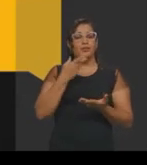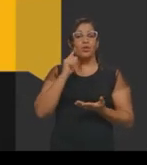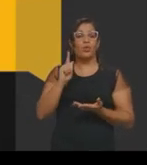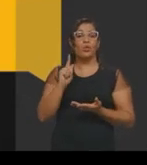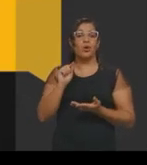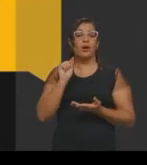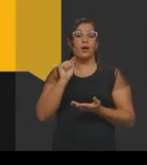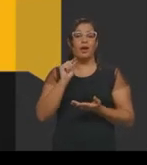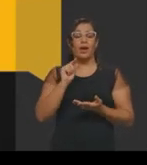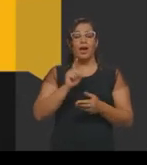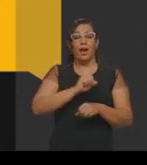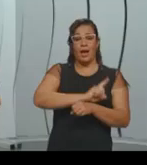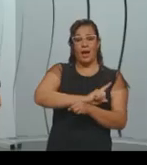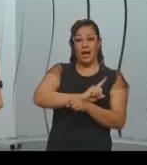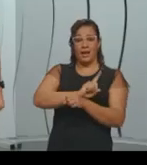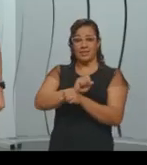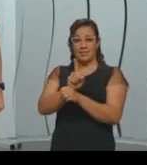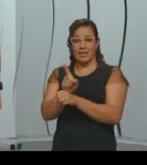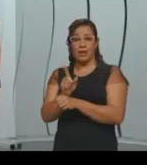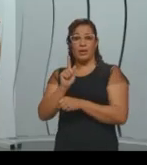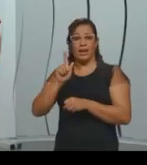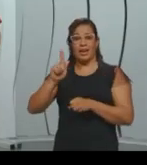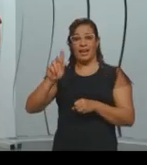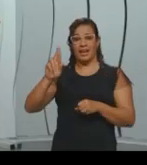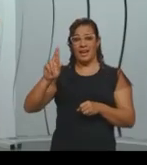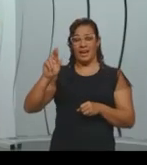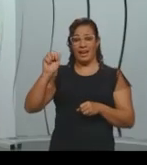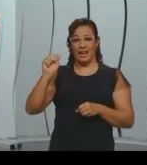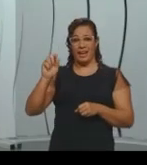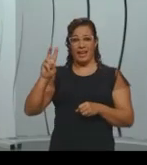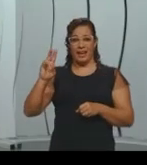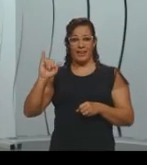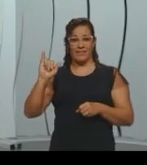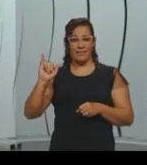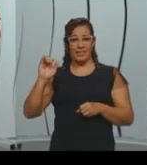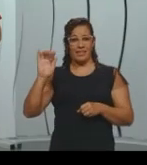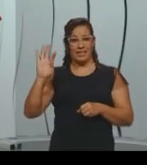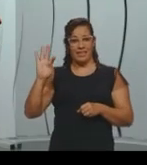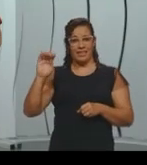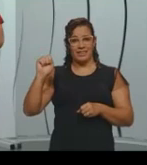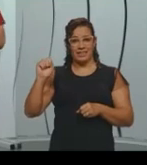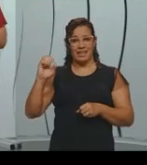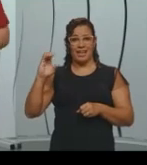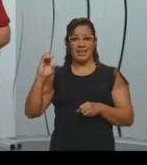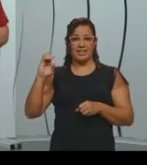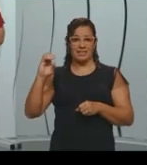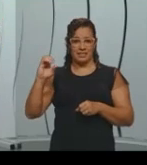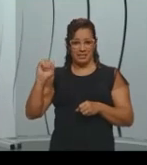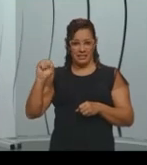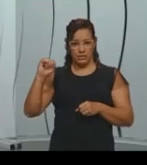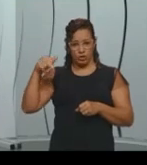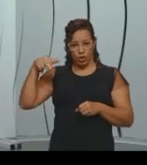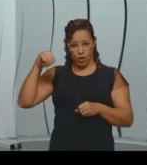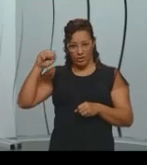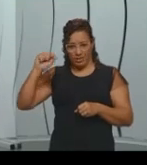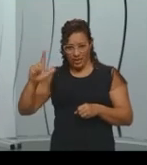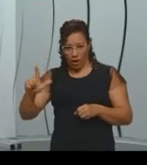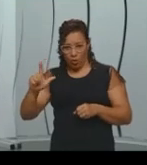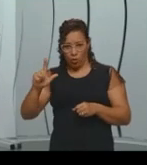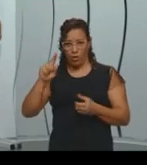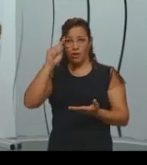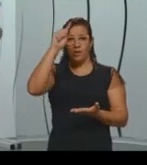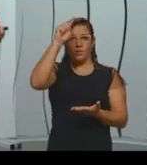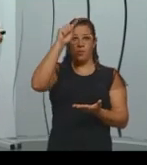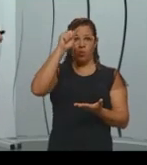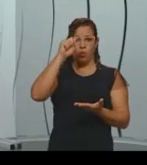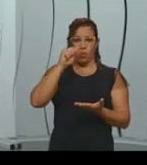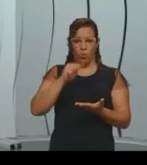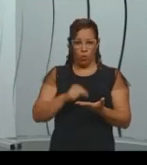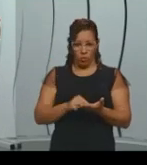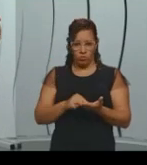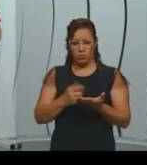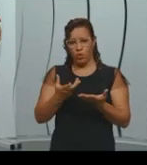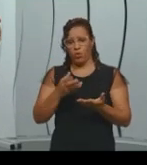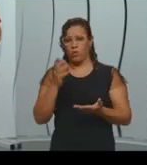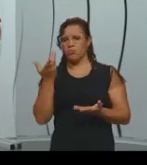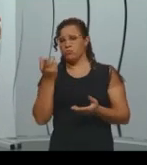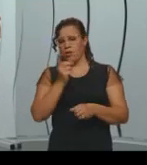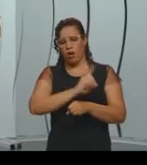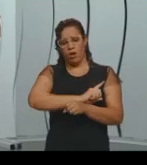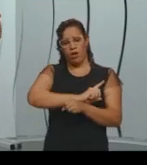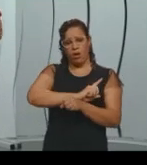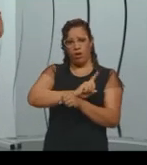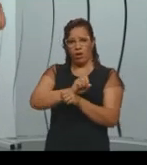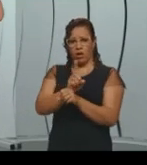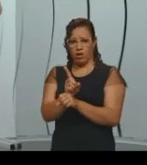de aceleração gravitacional. Muitas vezes a pessoa chama de gravidade, ok? A gravidade ou aceleração